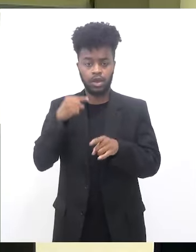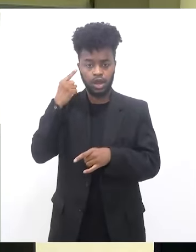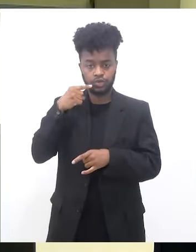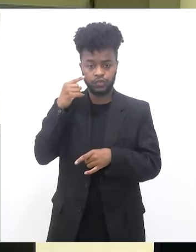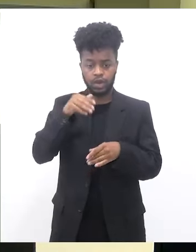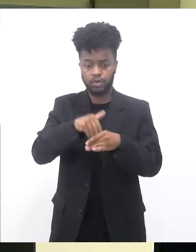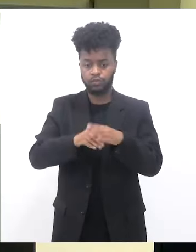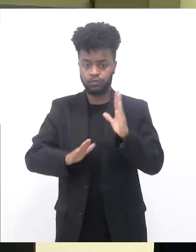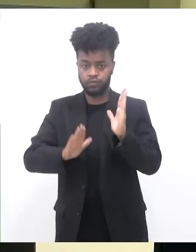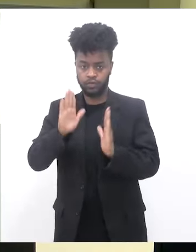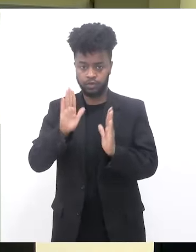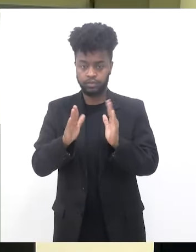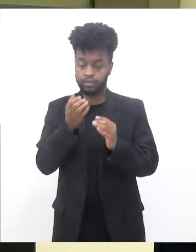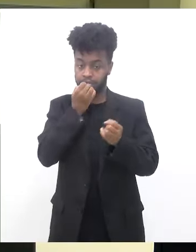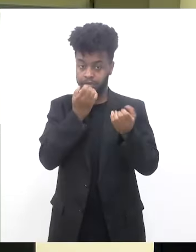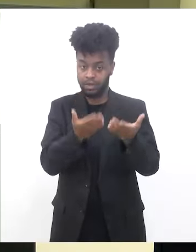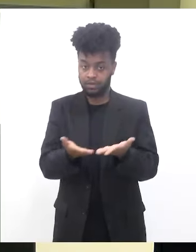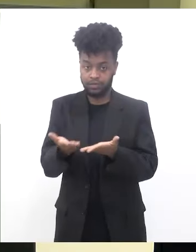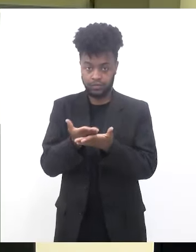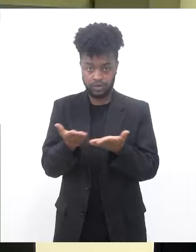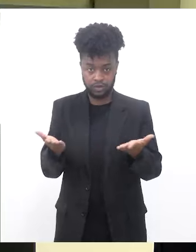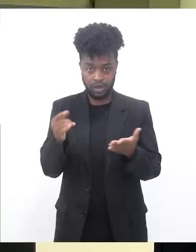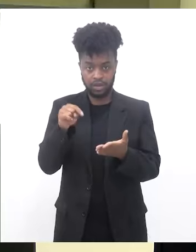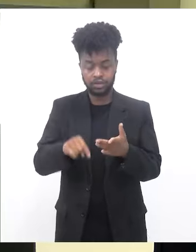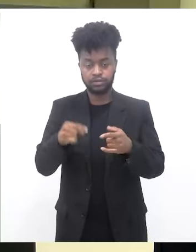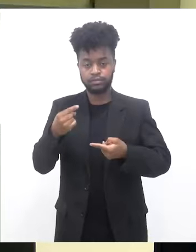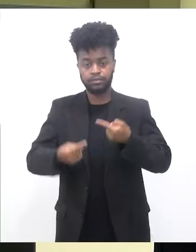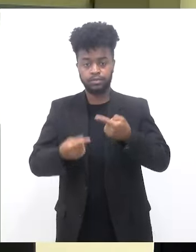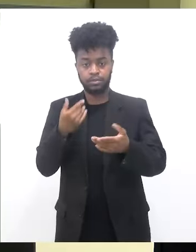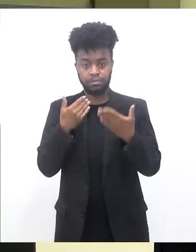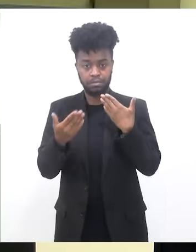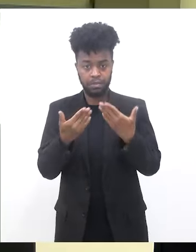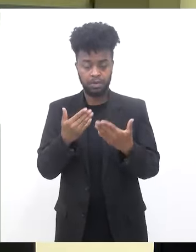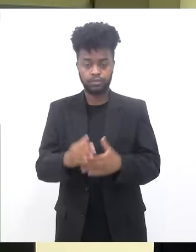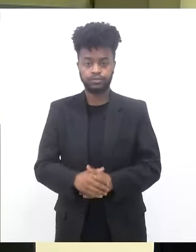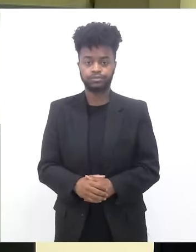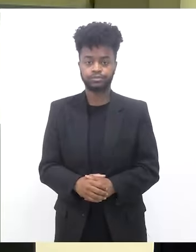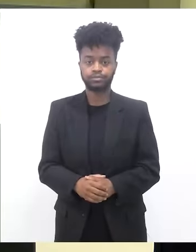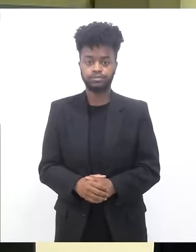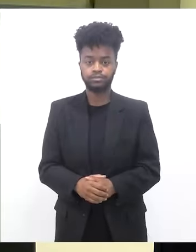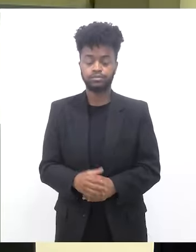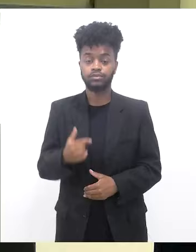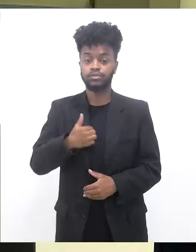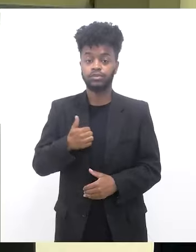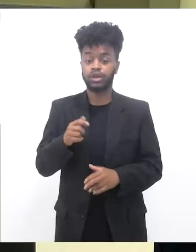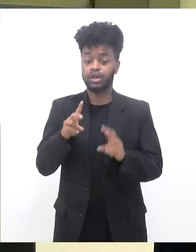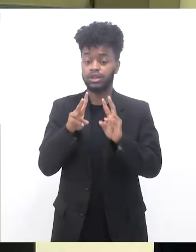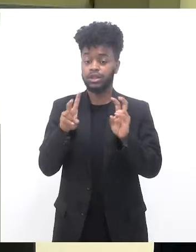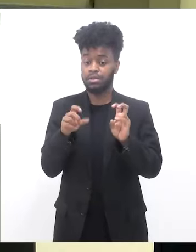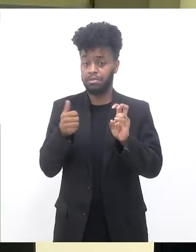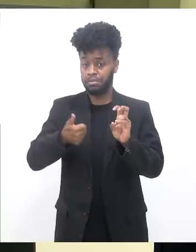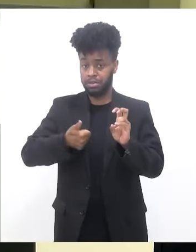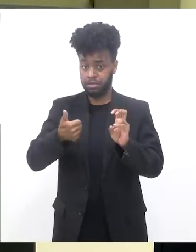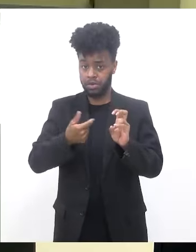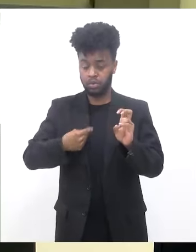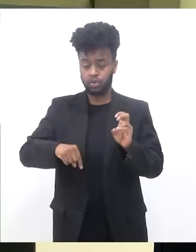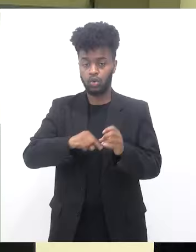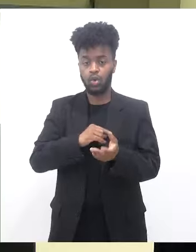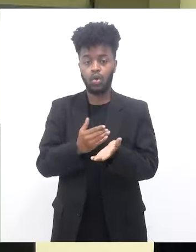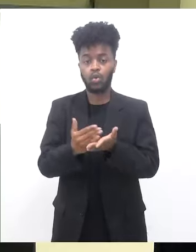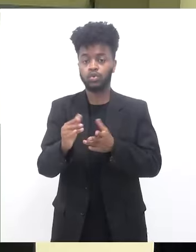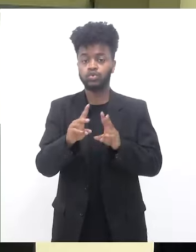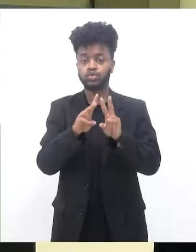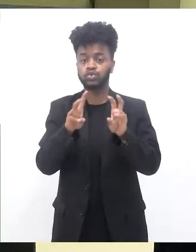advogado eleitoral. Sejam todos bem-vindos ao nosso debate-papo. Então vamos ao nosso primeiro tema. Vamos começar